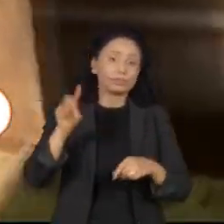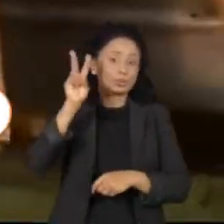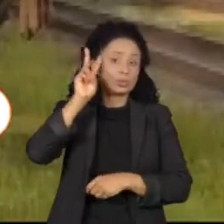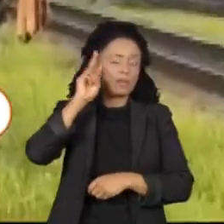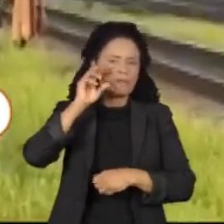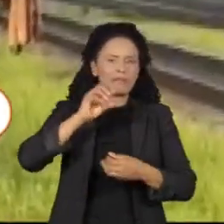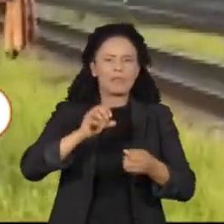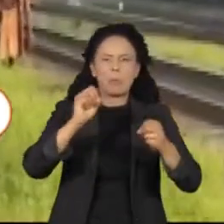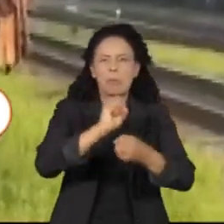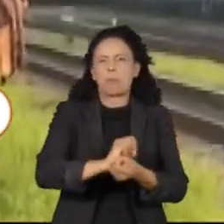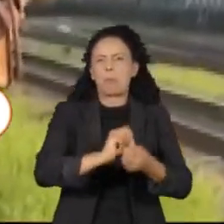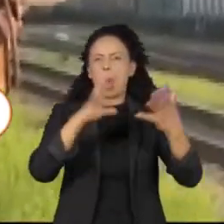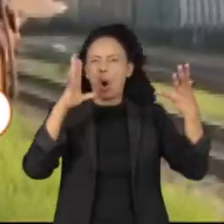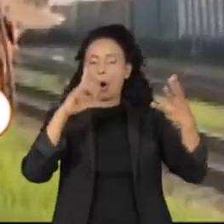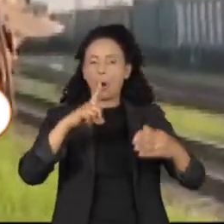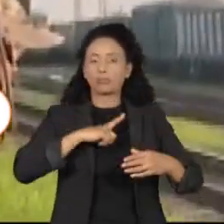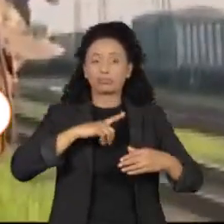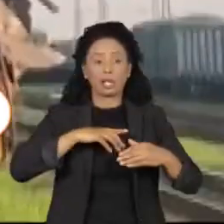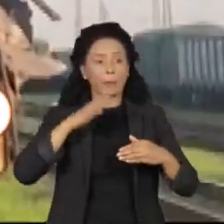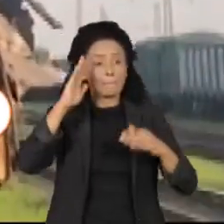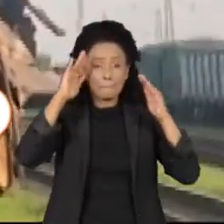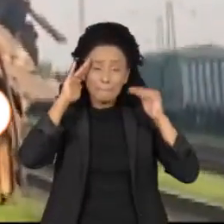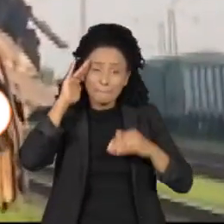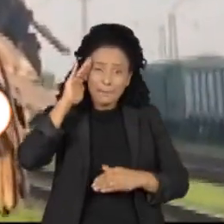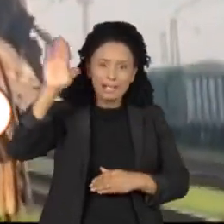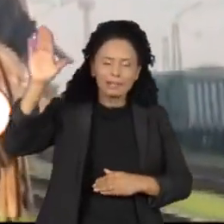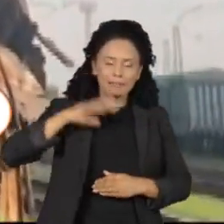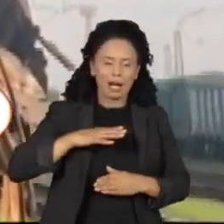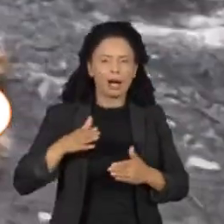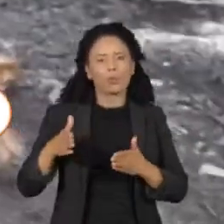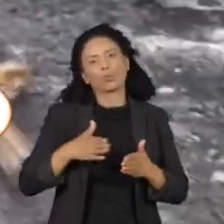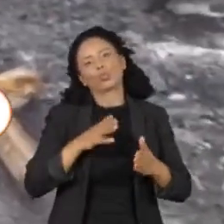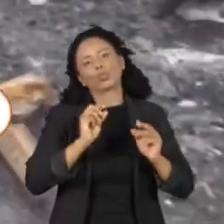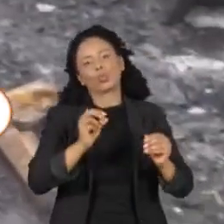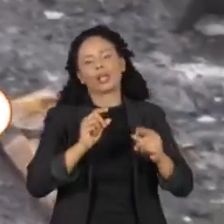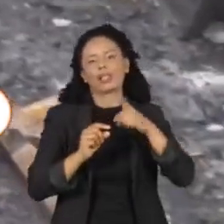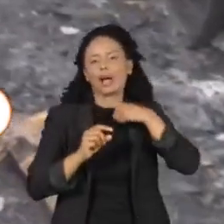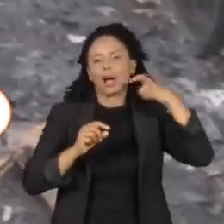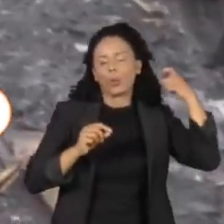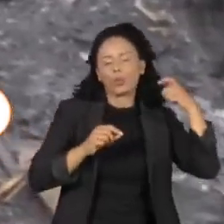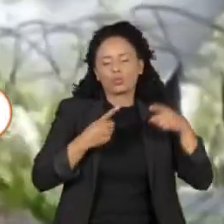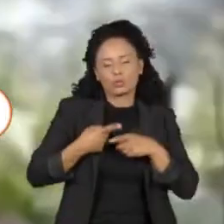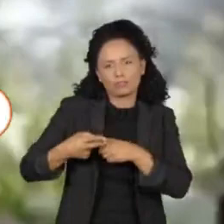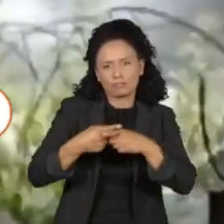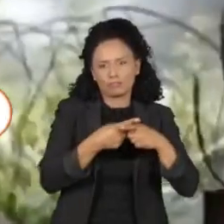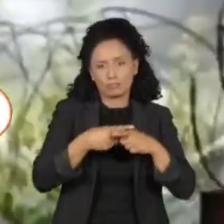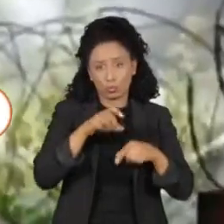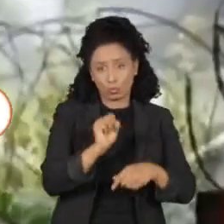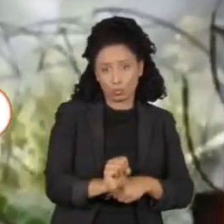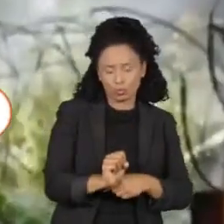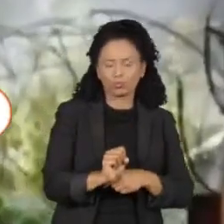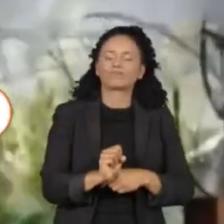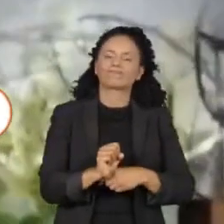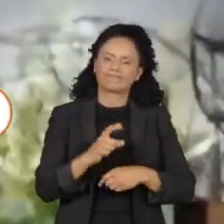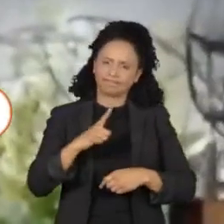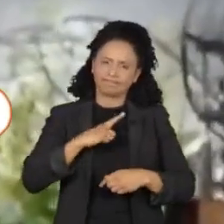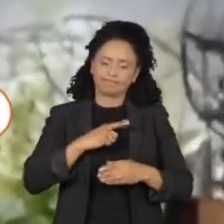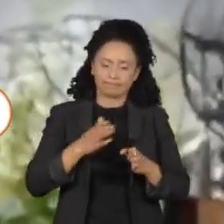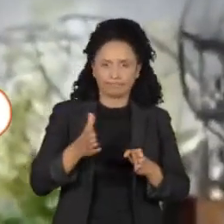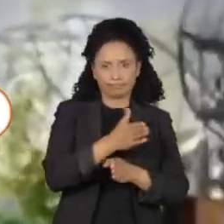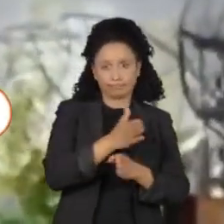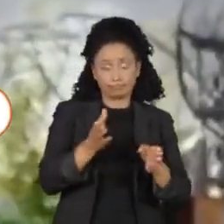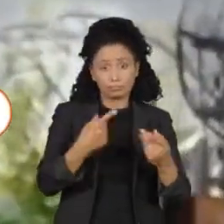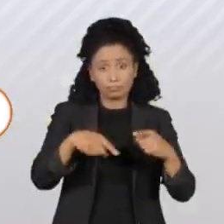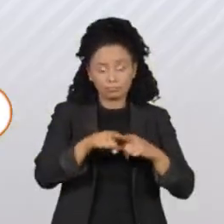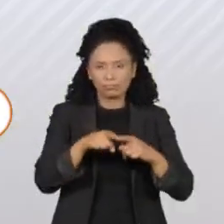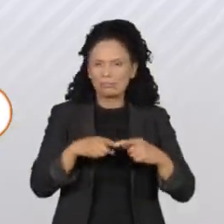provocou estragos na principal linha férrea que liga a Rússia ao sul de Belarus o ataque foi reivindicado pelo grupo de guerra